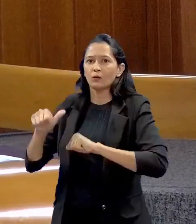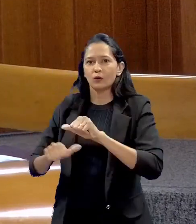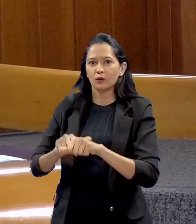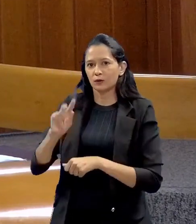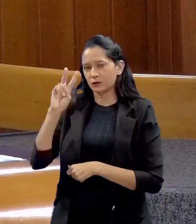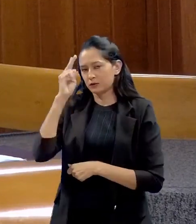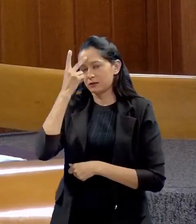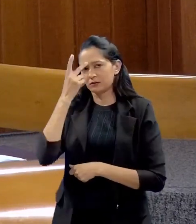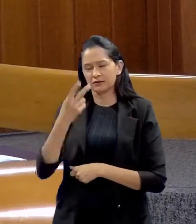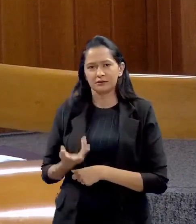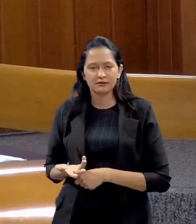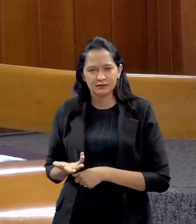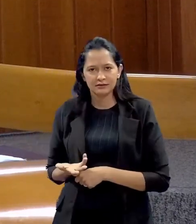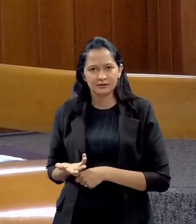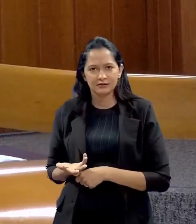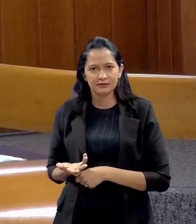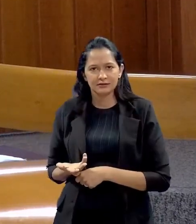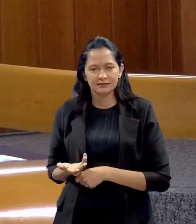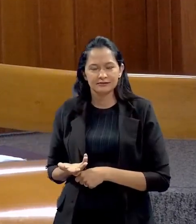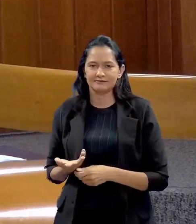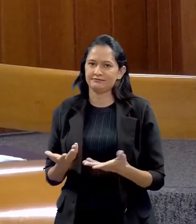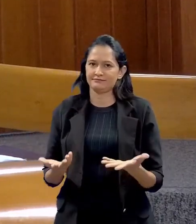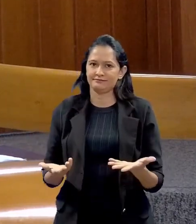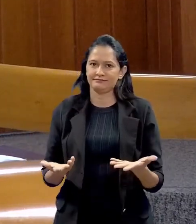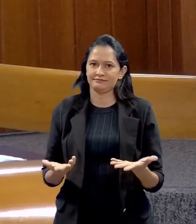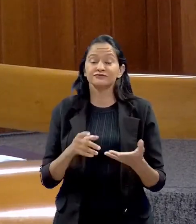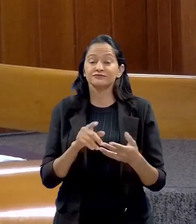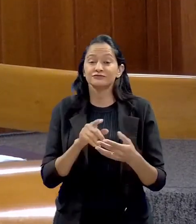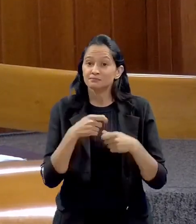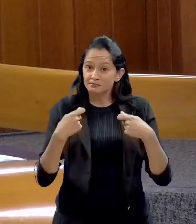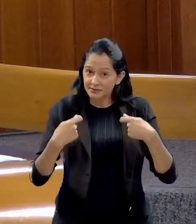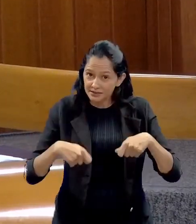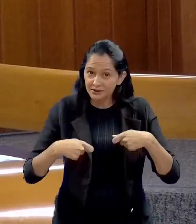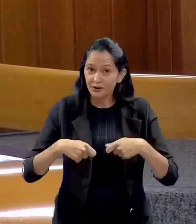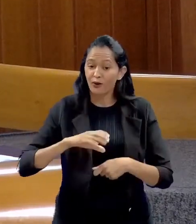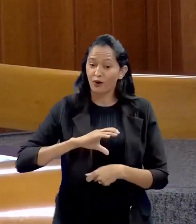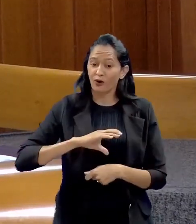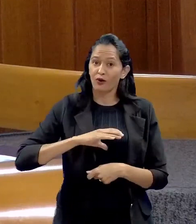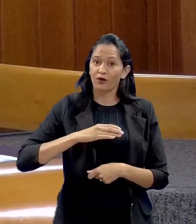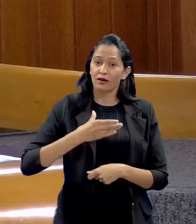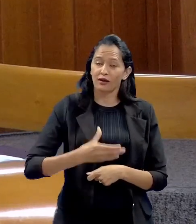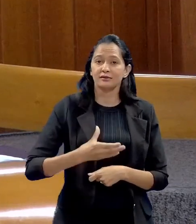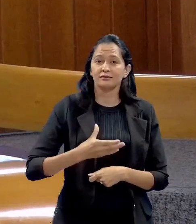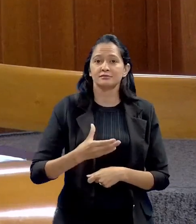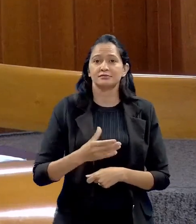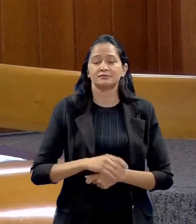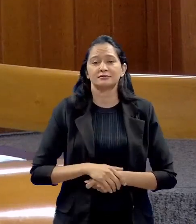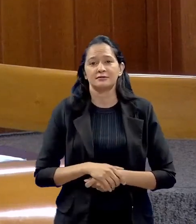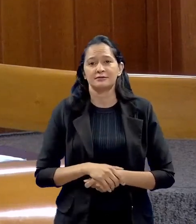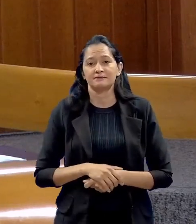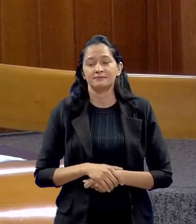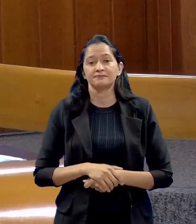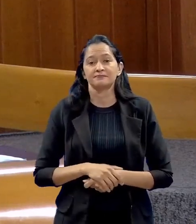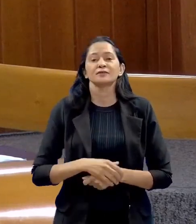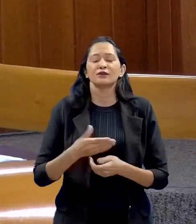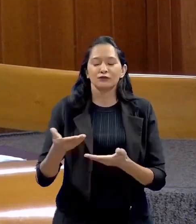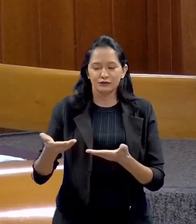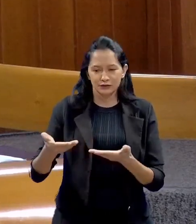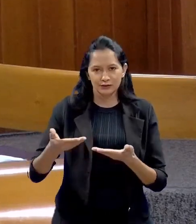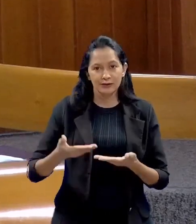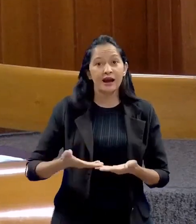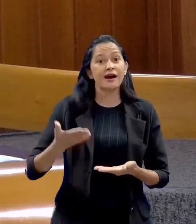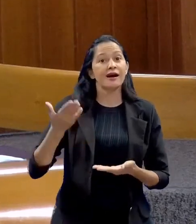gabinete. Vocês têm que ter a coragem, a hombridade. Foi convidado pelo prefeito,